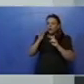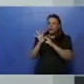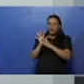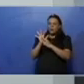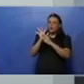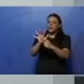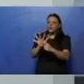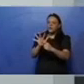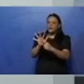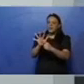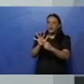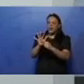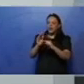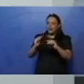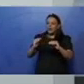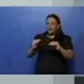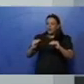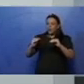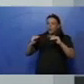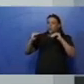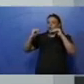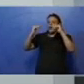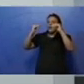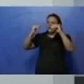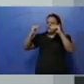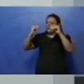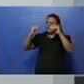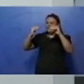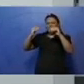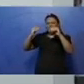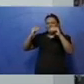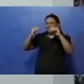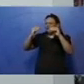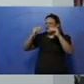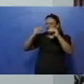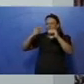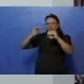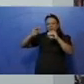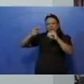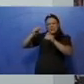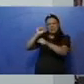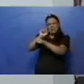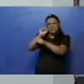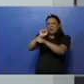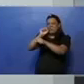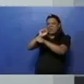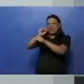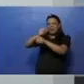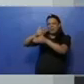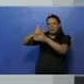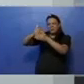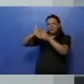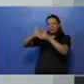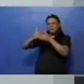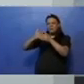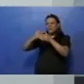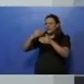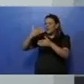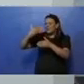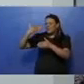esse avanço tão longe não vai chegar. Olha lá. No